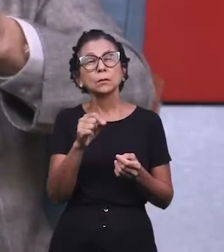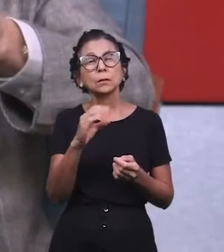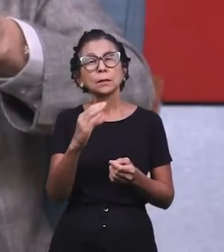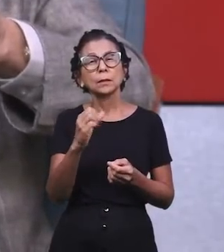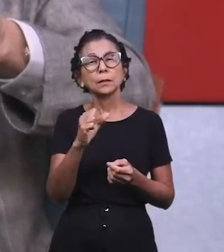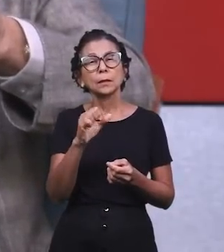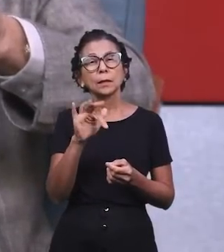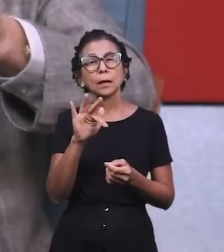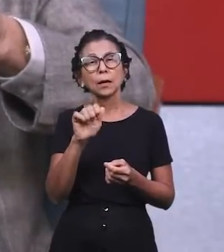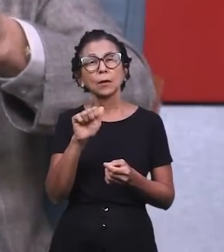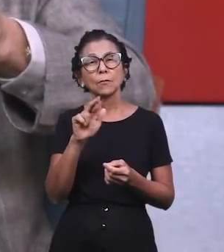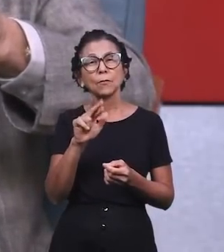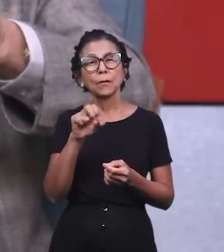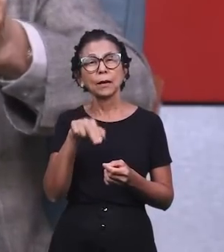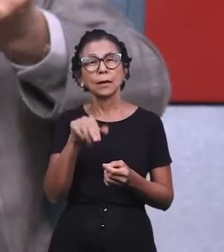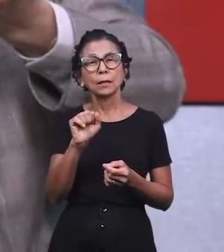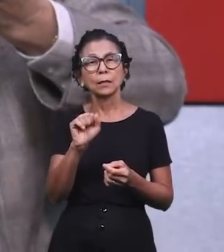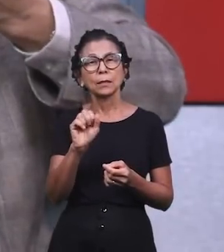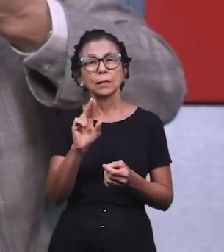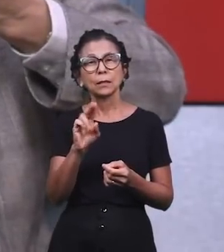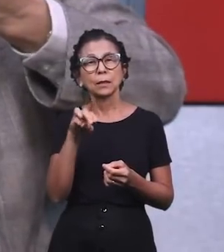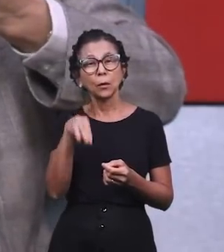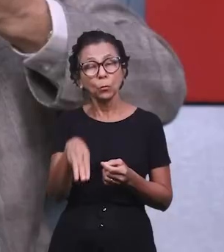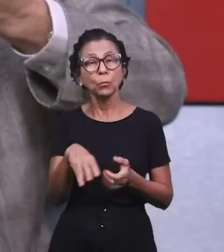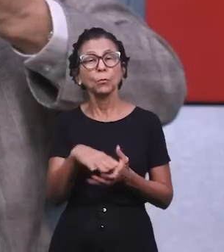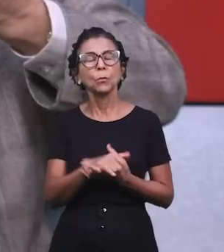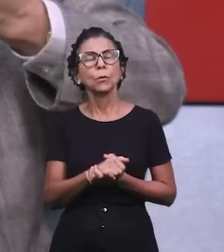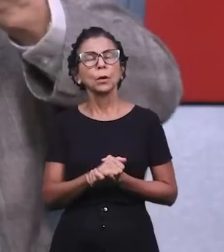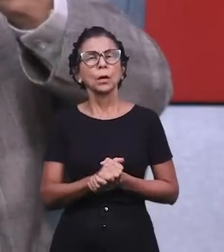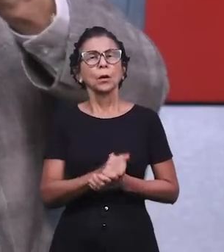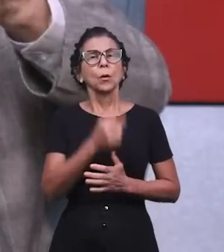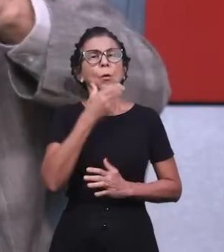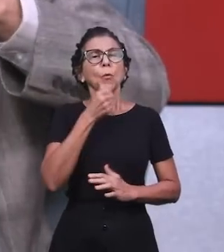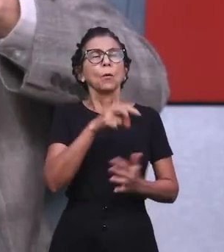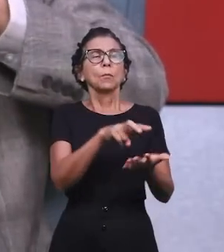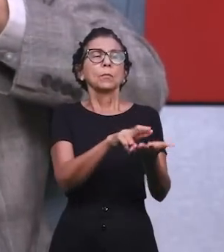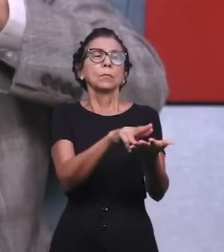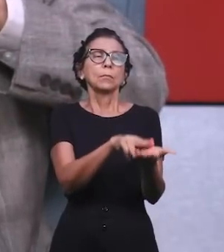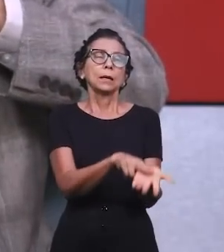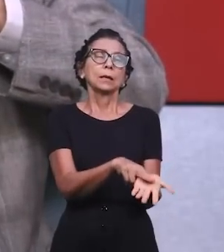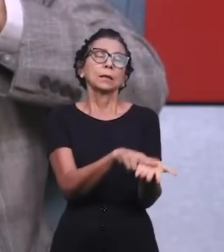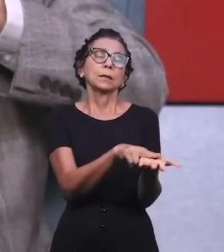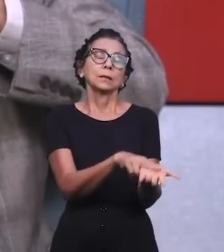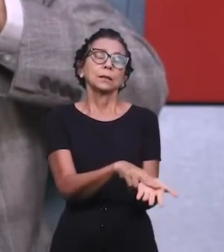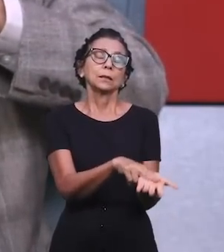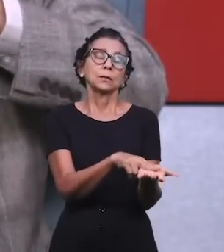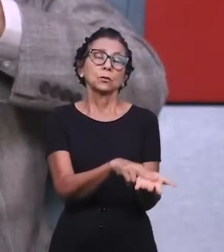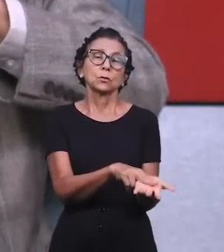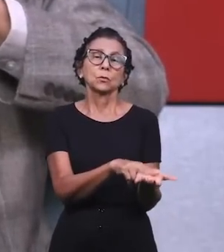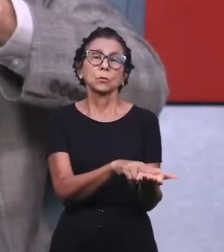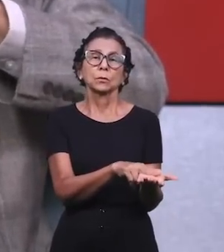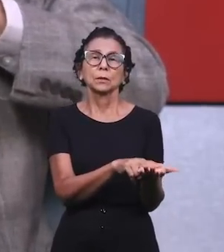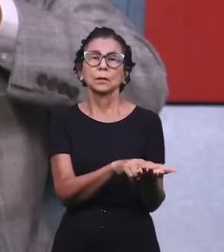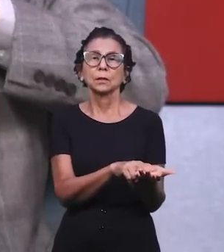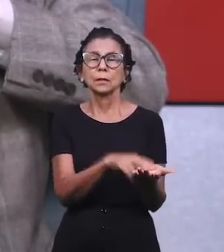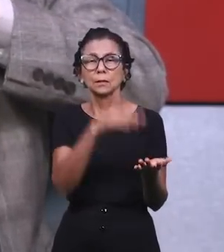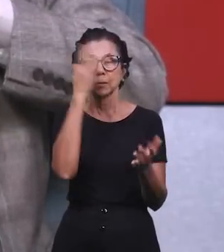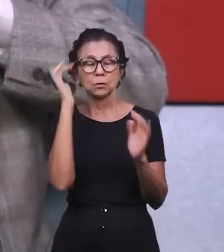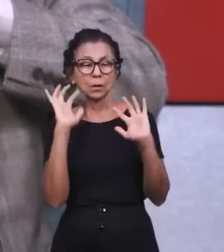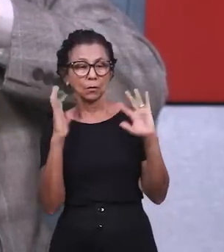Quando todos esperavam a cura do paralítico, e primeiro Jesus diz: os teus pecados são perdoados.